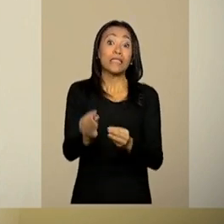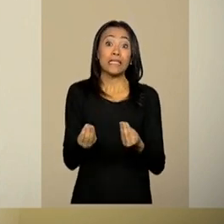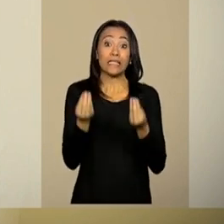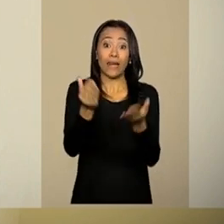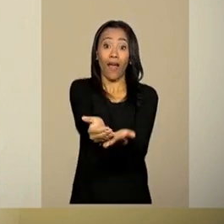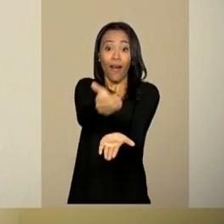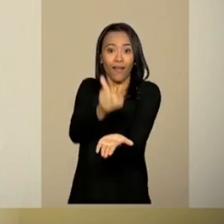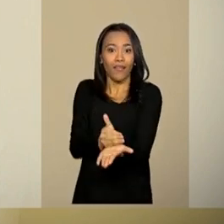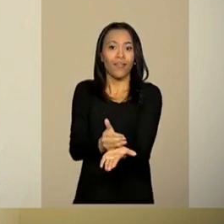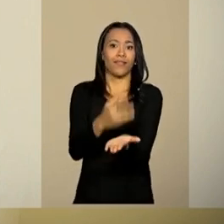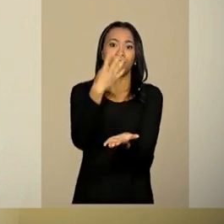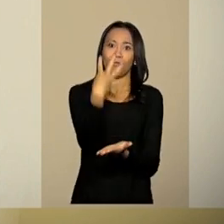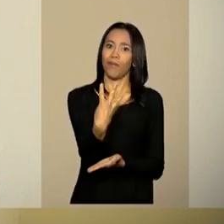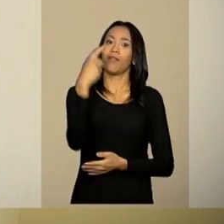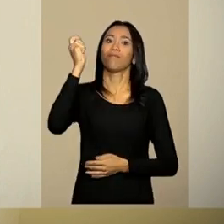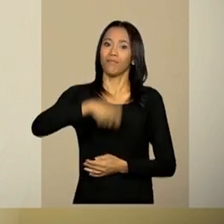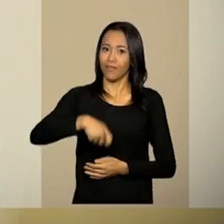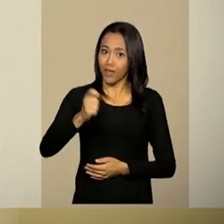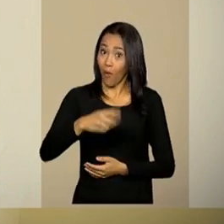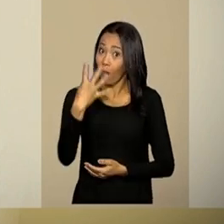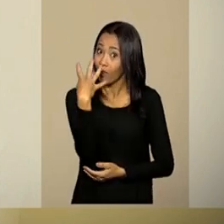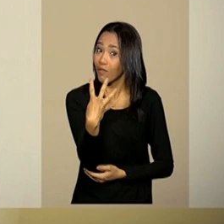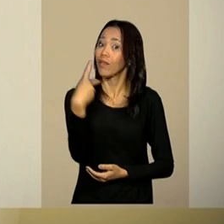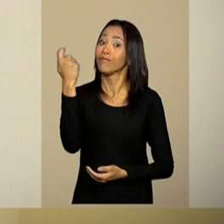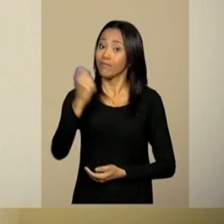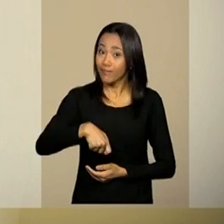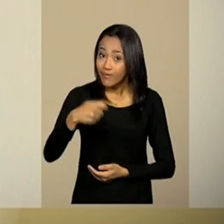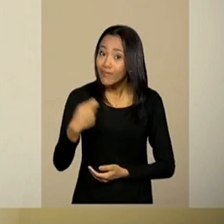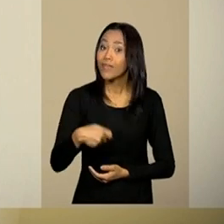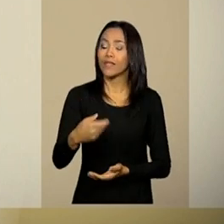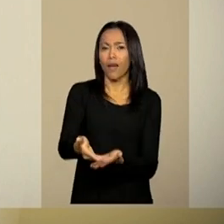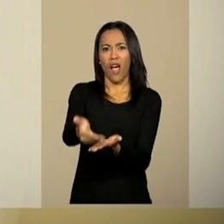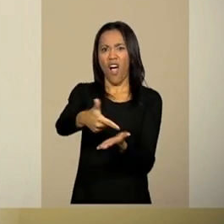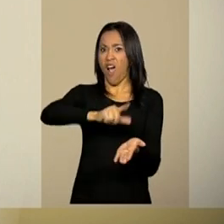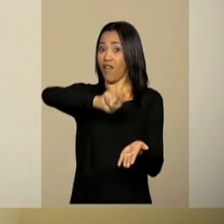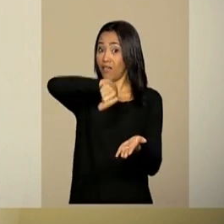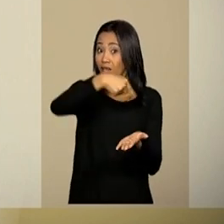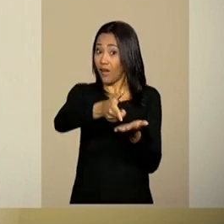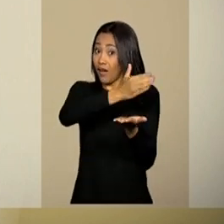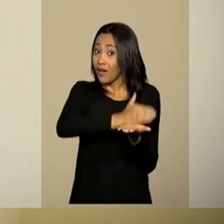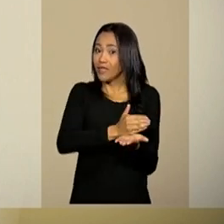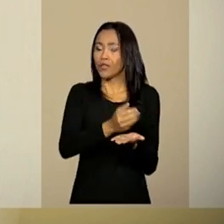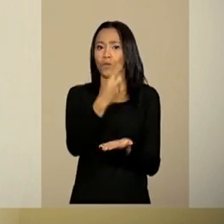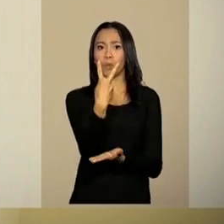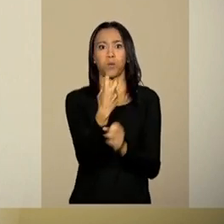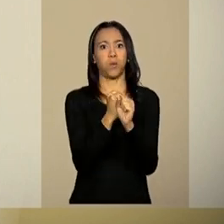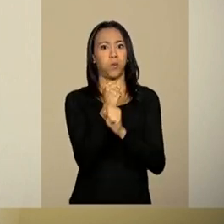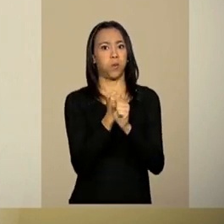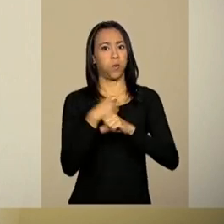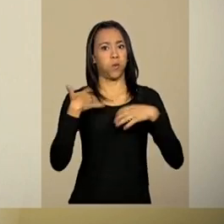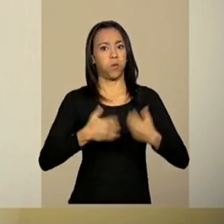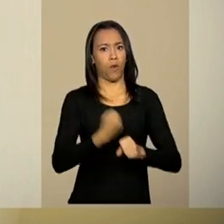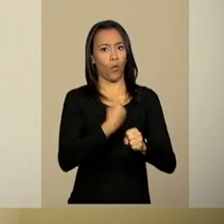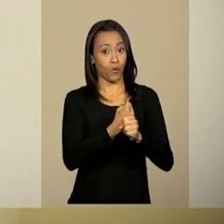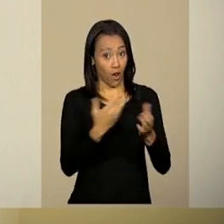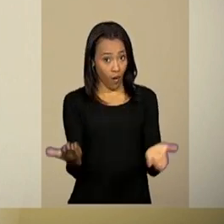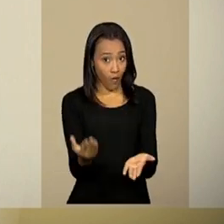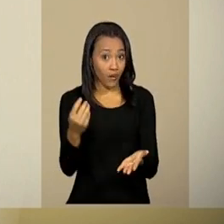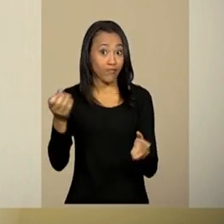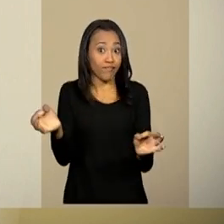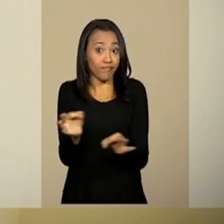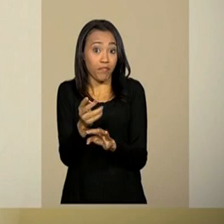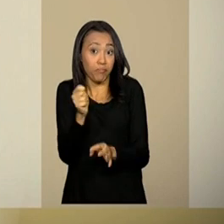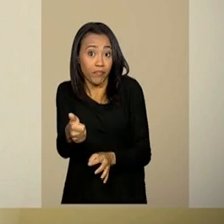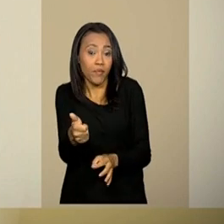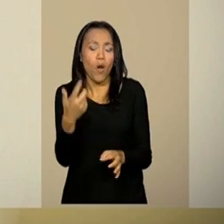em 4 meses Luciano veja bem 4 meses antes levava quase 2 anos nós já temos aprovada hoje